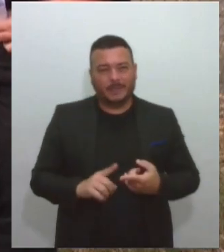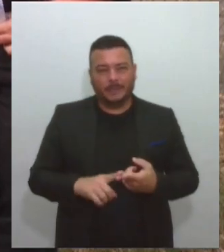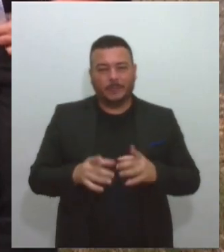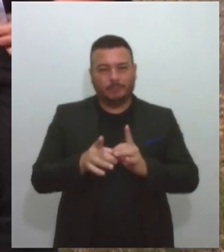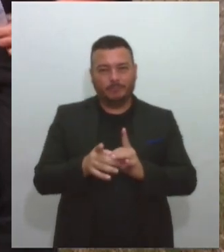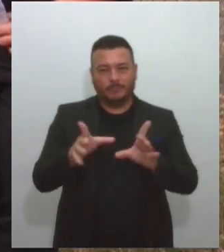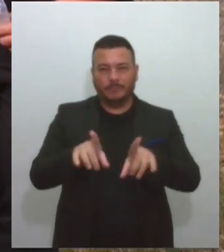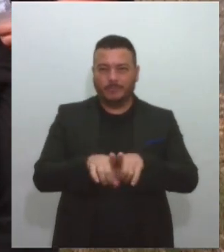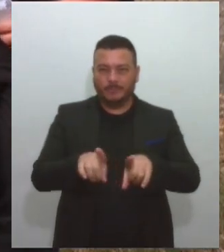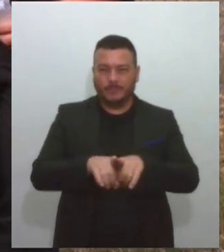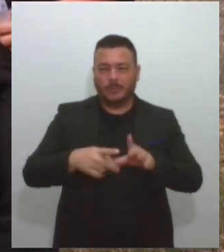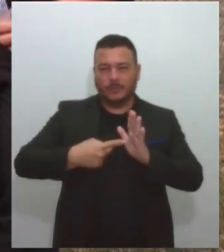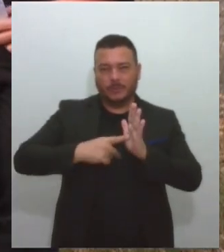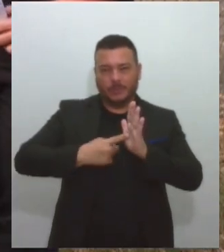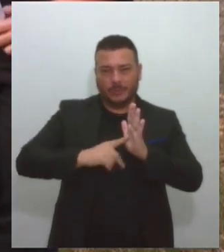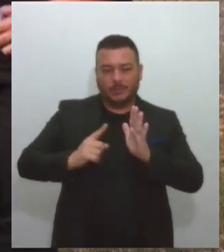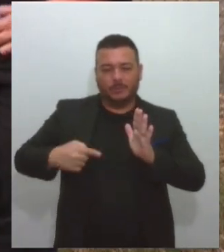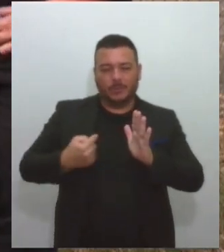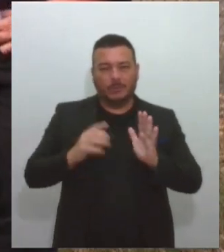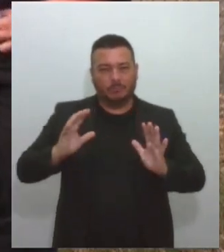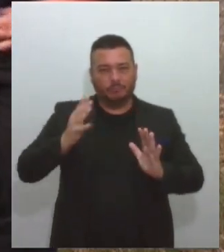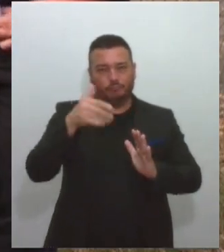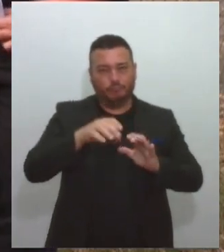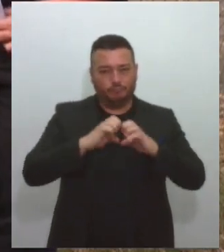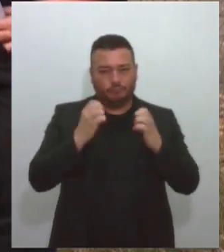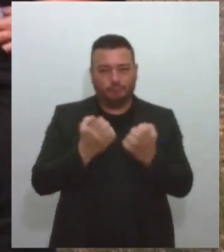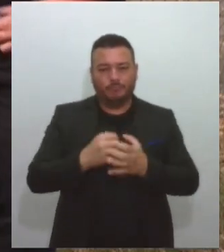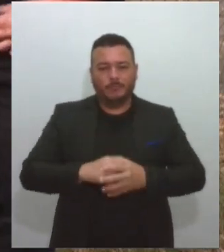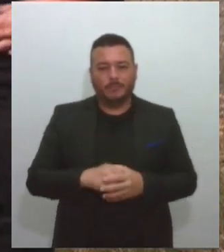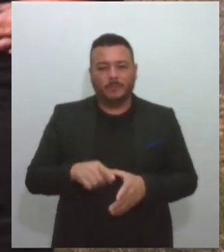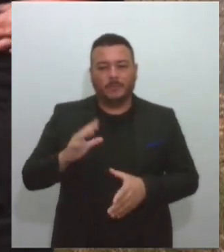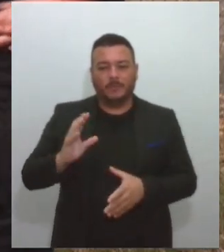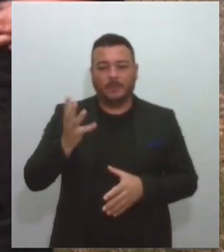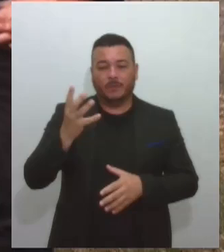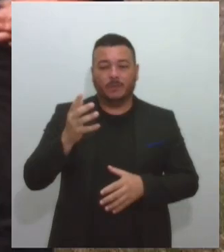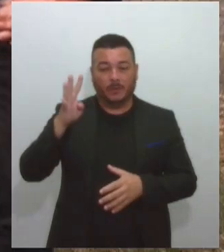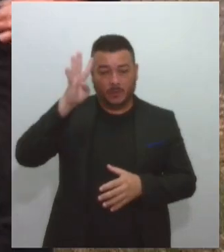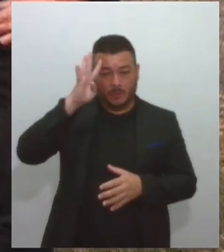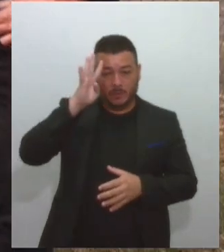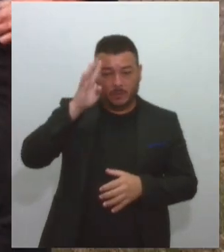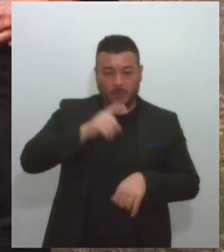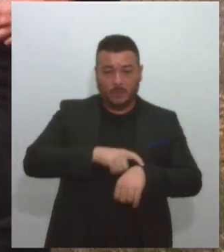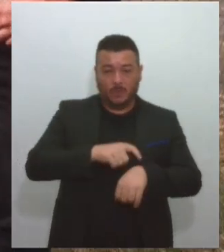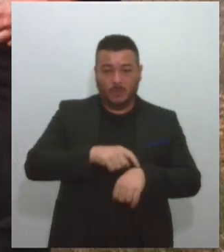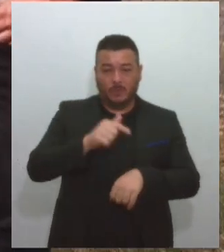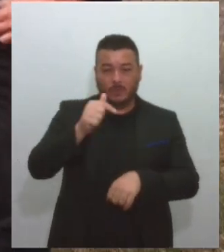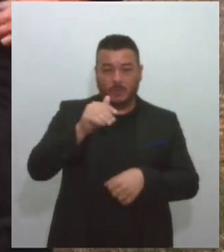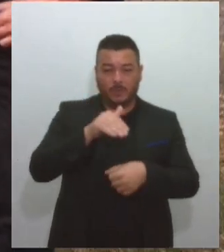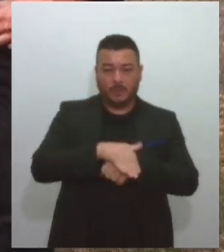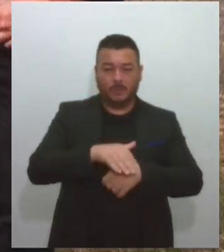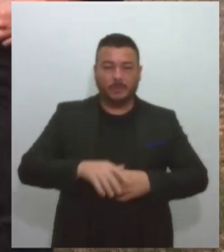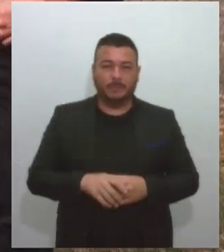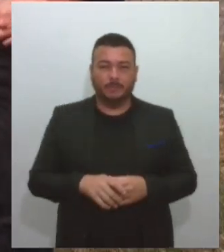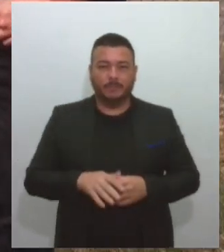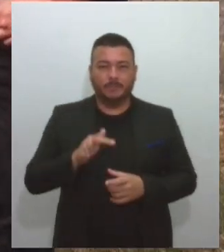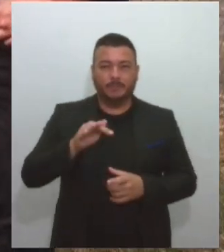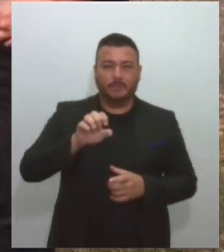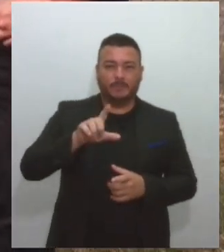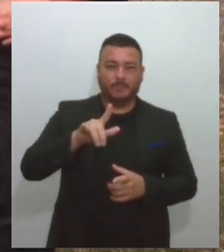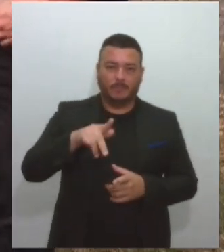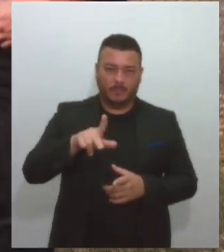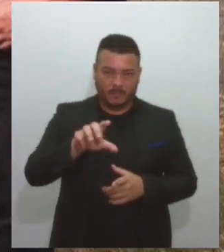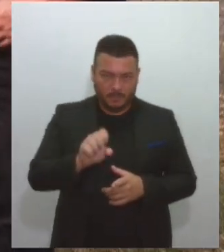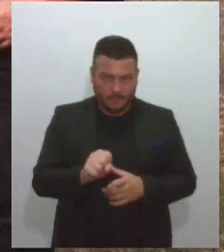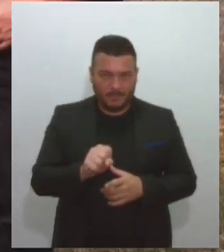sindicato colocou para a realização do evento, que vai estar acontecendo, quarta-feira, 19 horas. Felipe Lucas de Oliveira Santos, muito obrigado